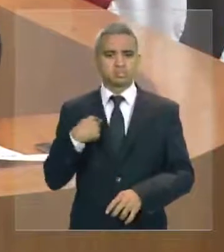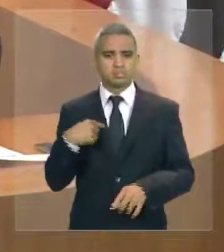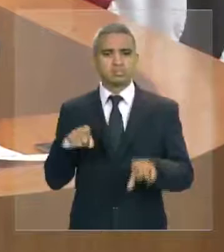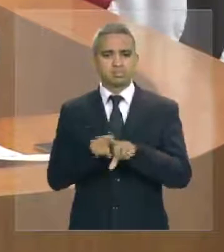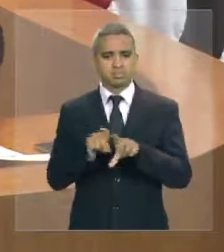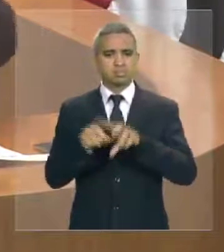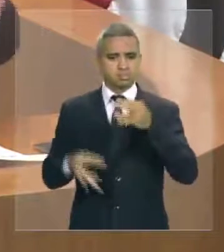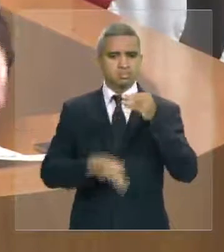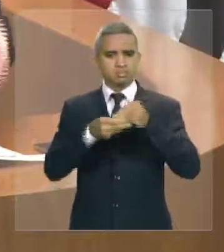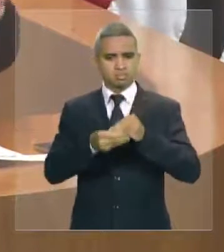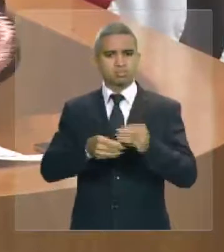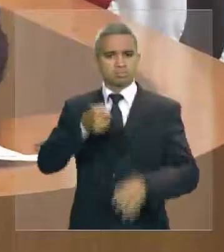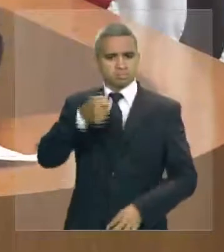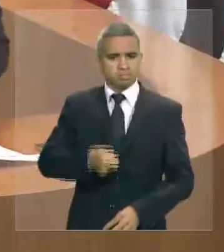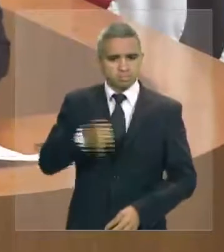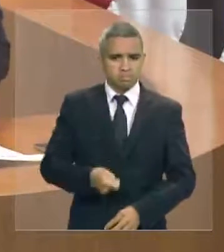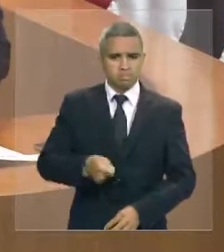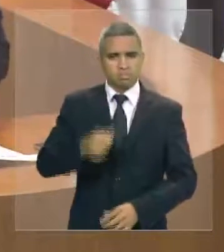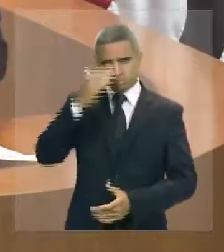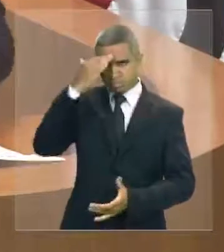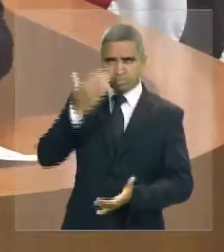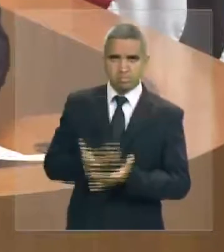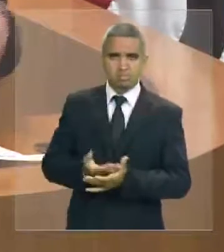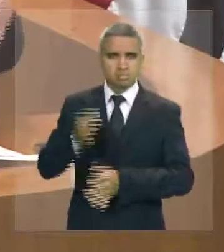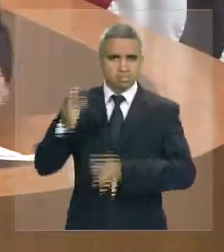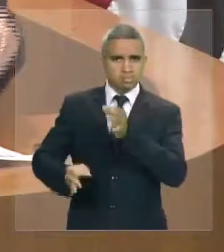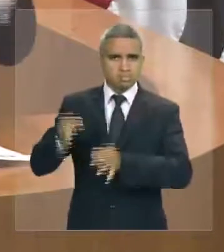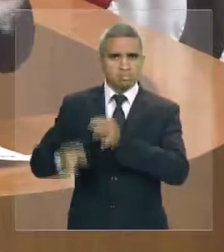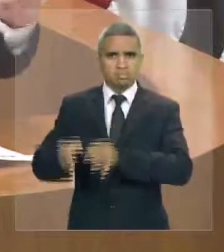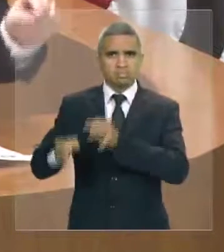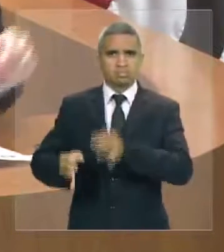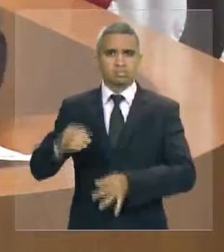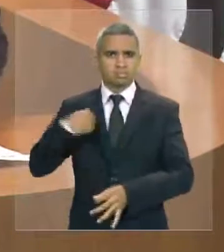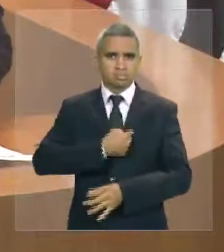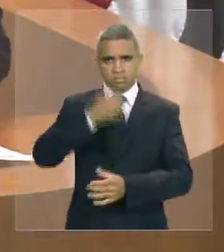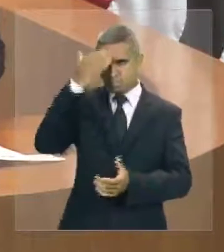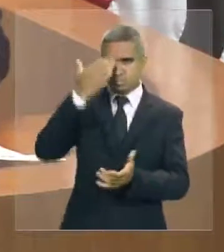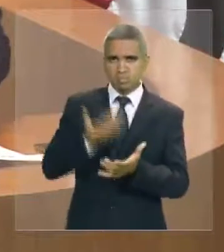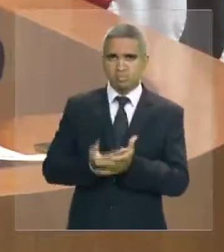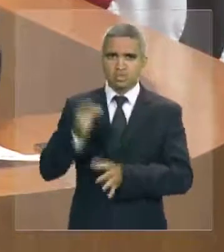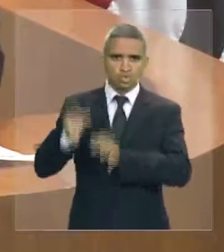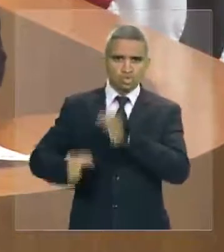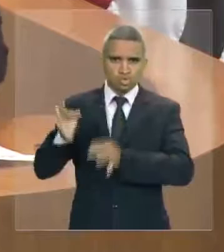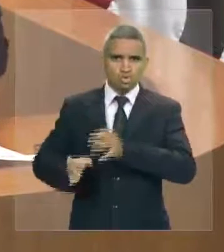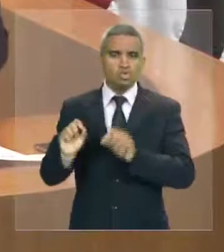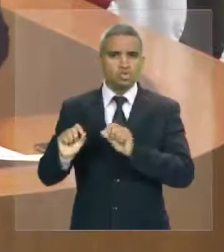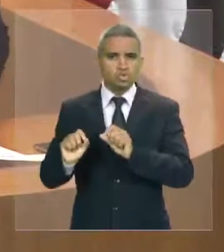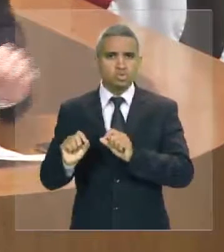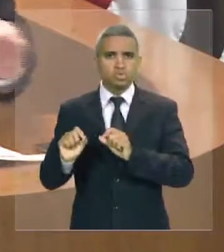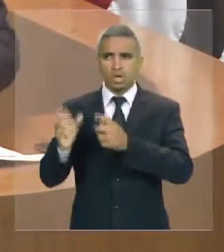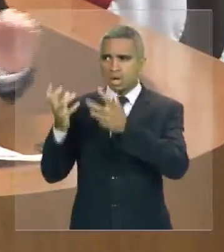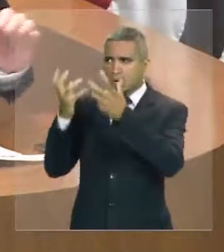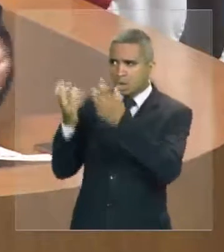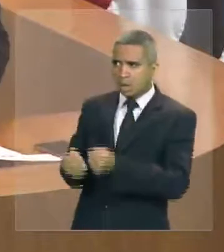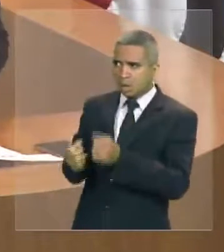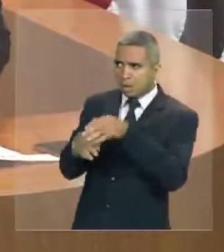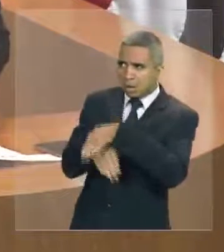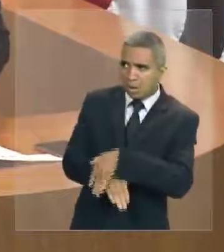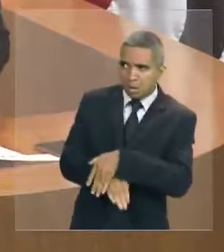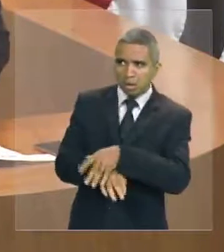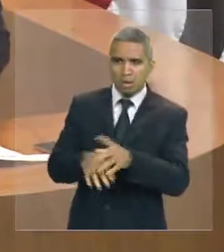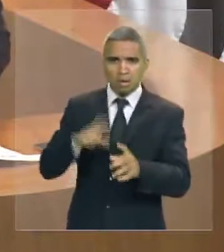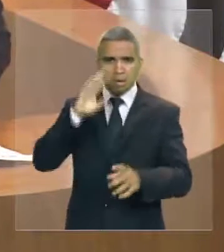palavras dele, confiamos na justiça, confiamos que a justiça não cederá a esta pressão, sem nenhuma